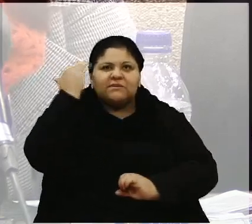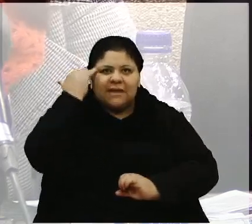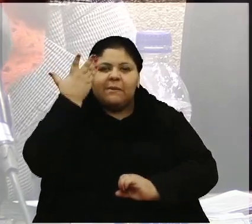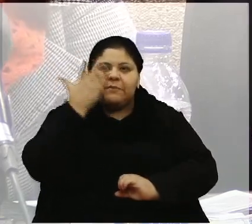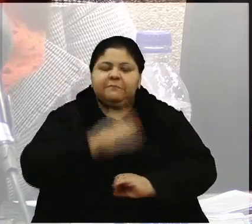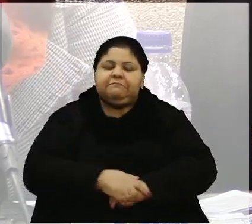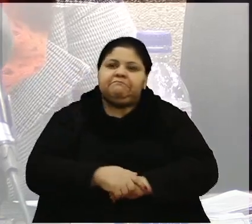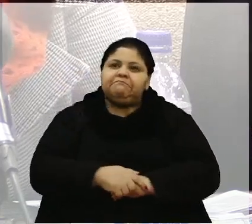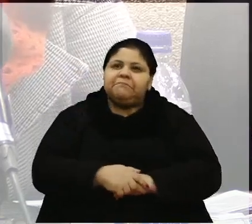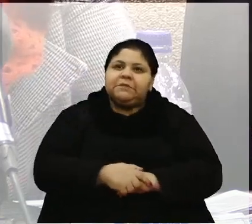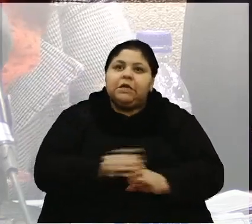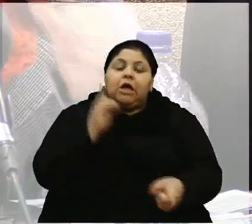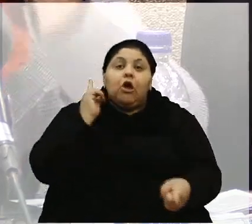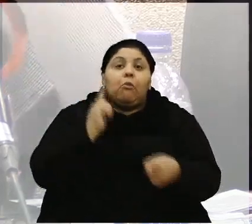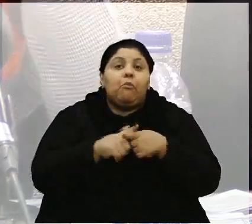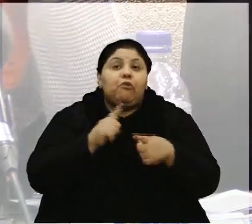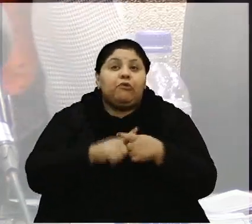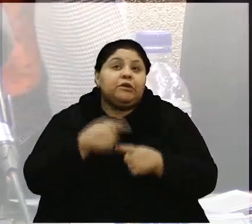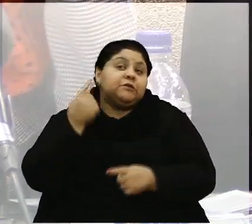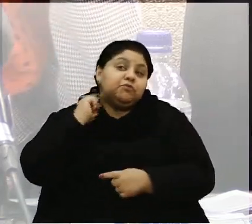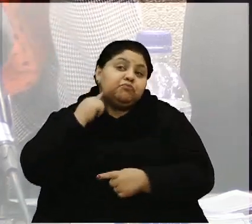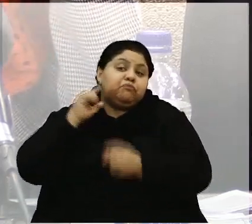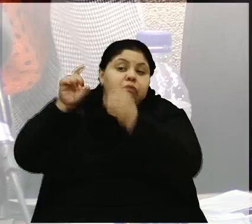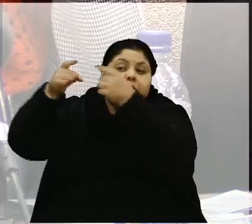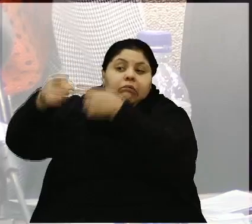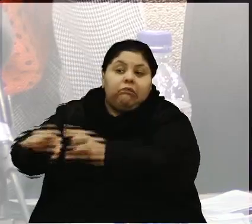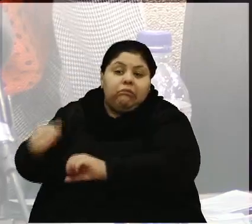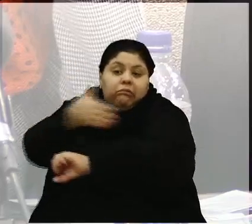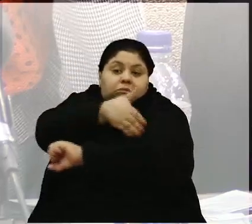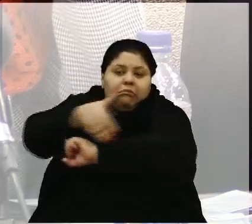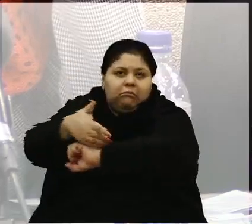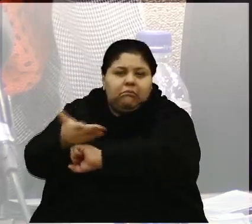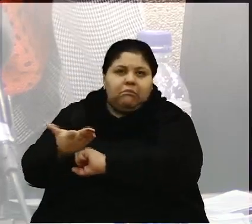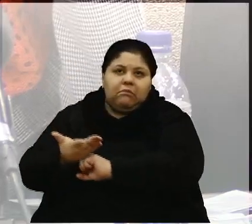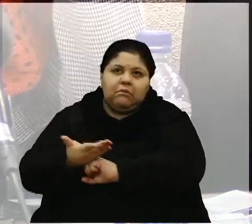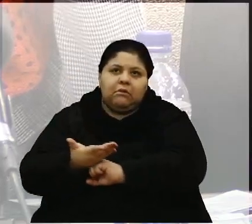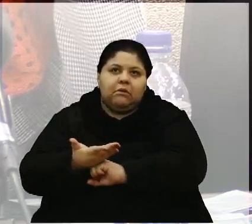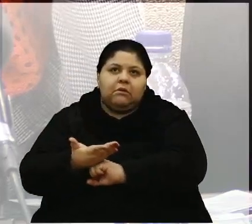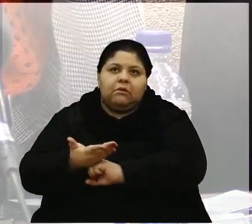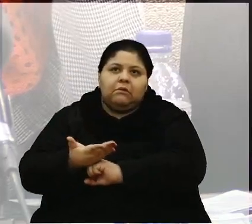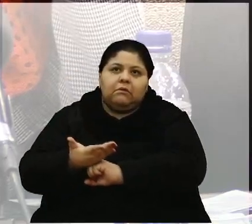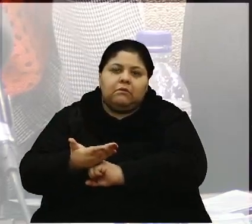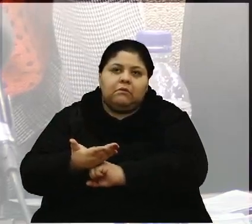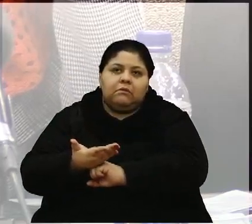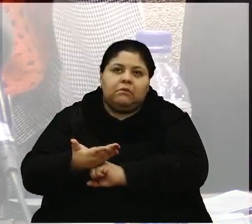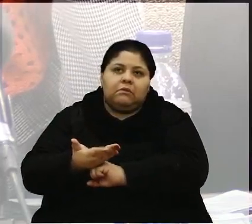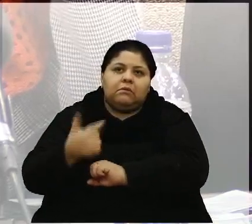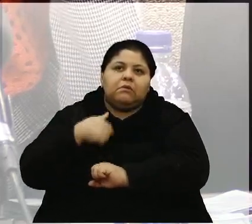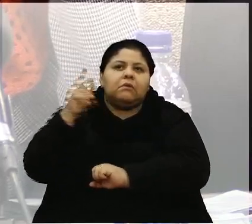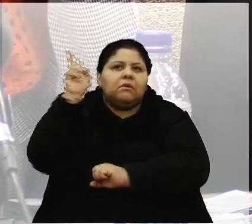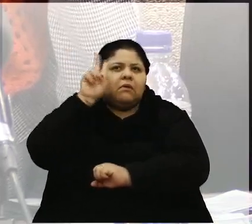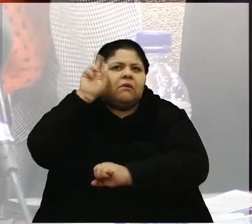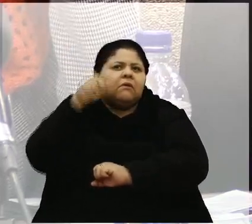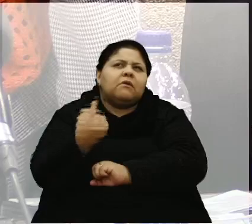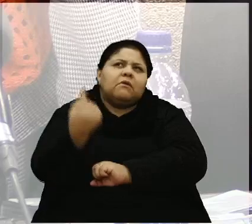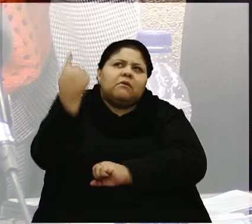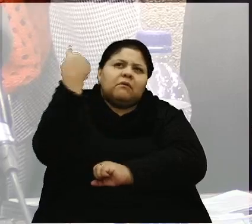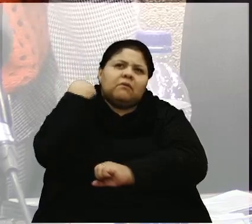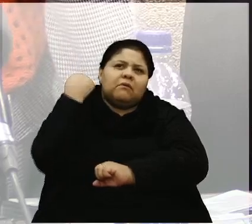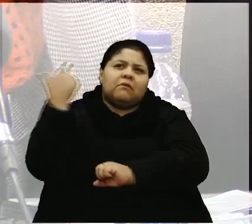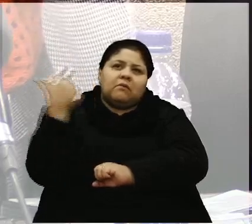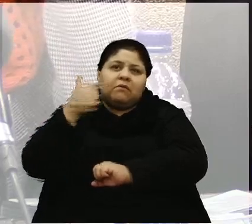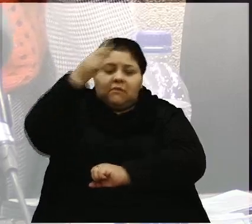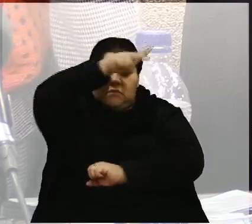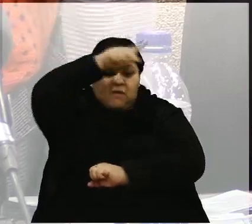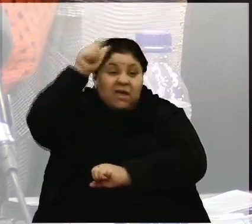que gera esse lixo jogado nas beiras das estradas e em lotes vazios. Eu lembro que antigamente as subprefeituras